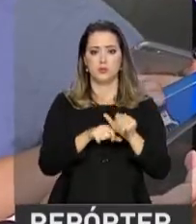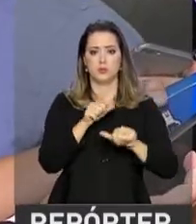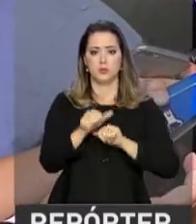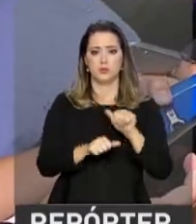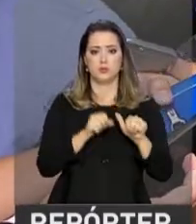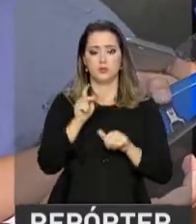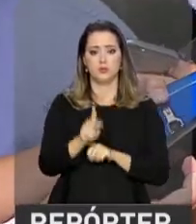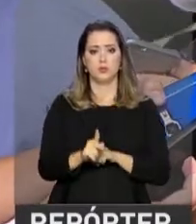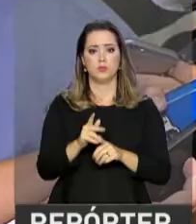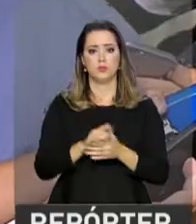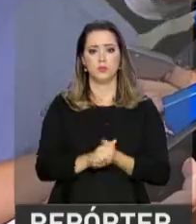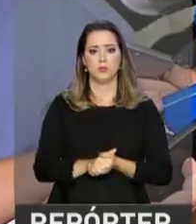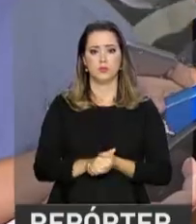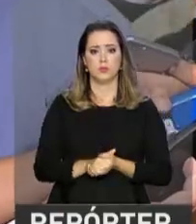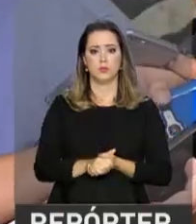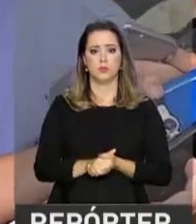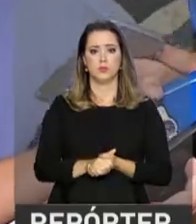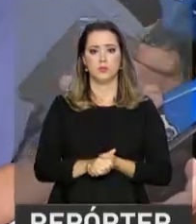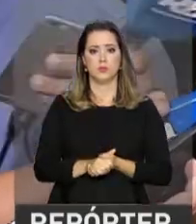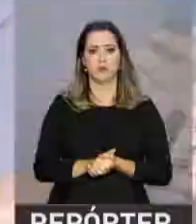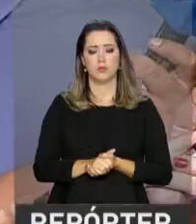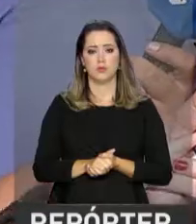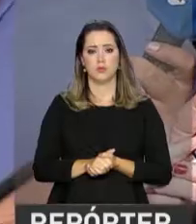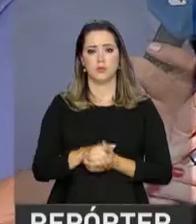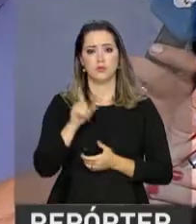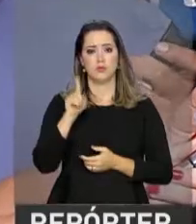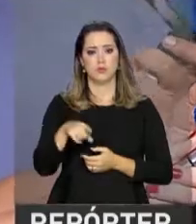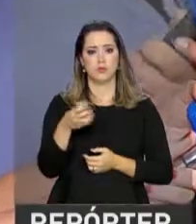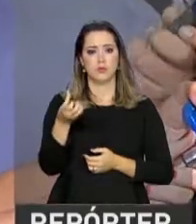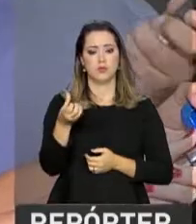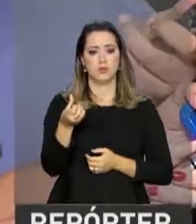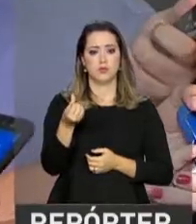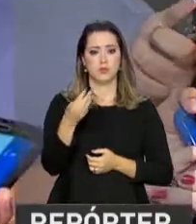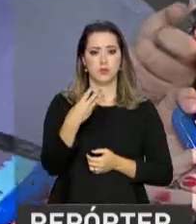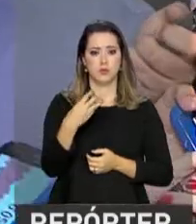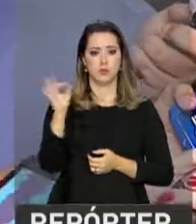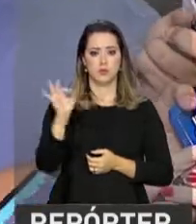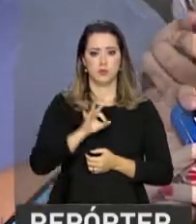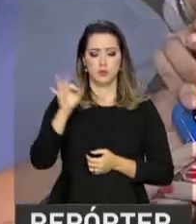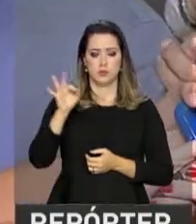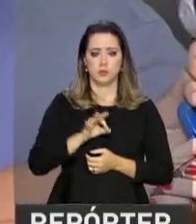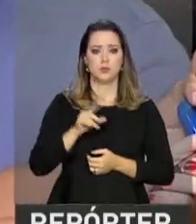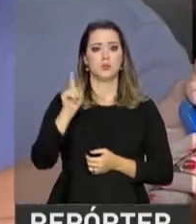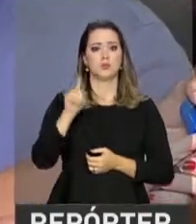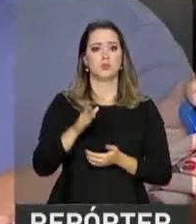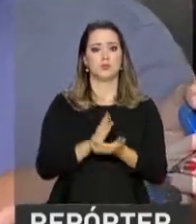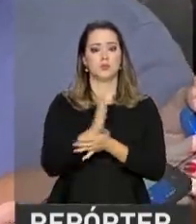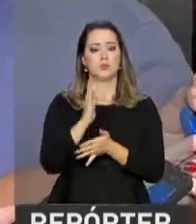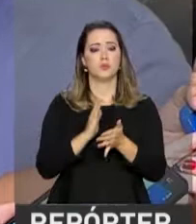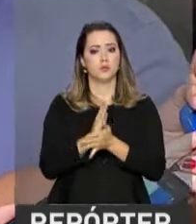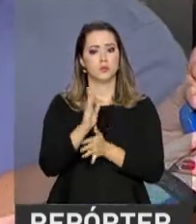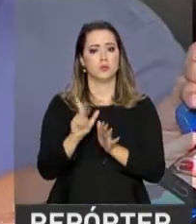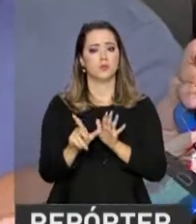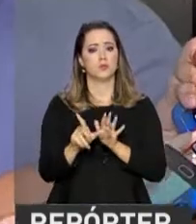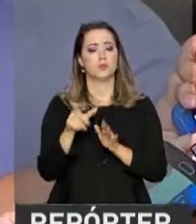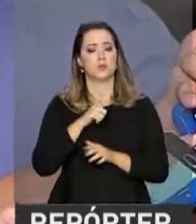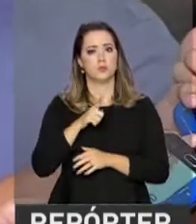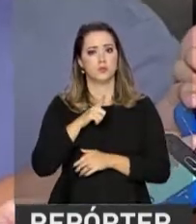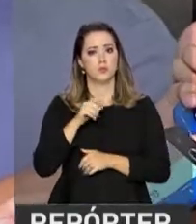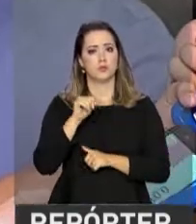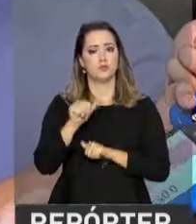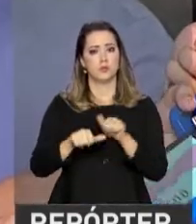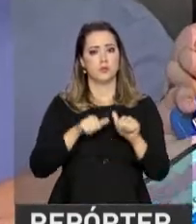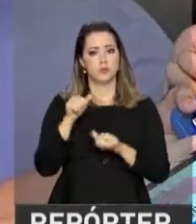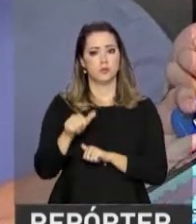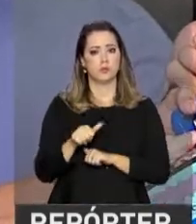a reforma da Previdência, sendo que 63% da população aprova a existência